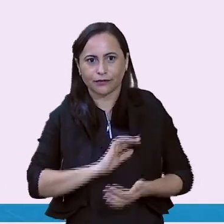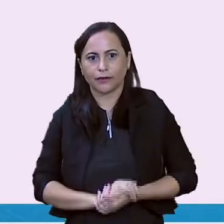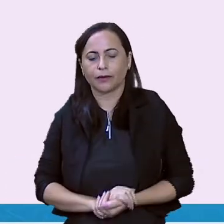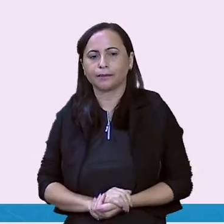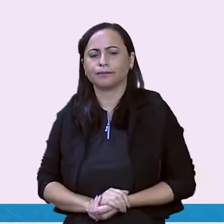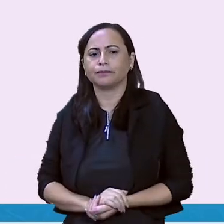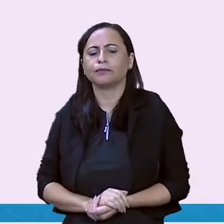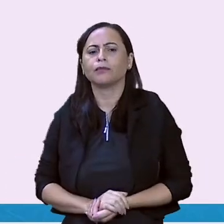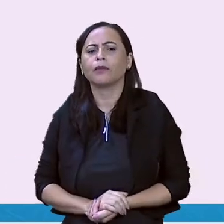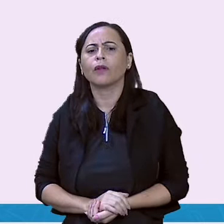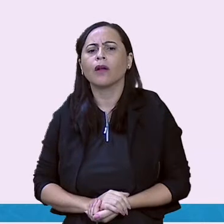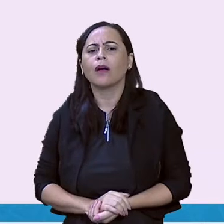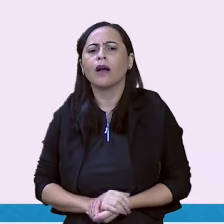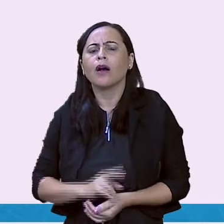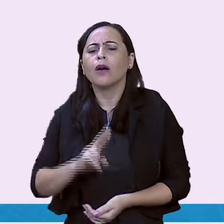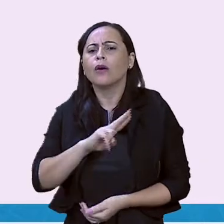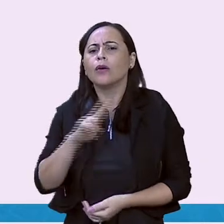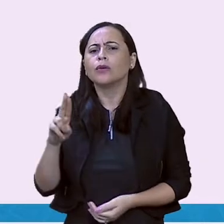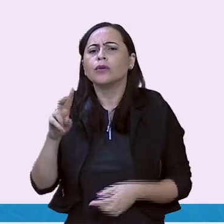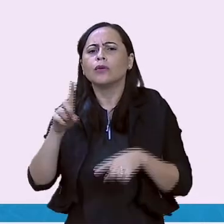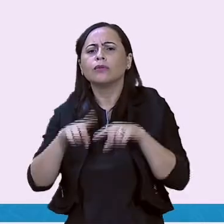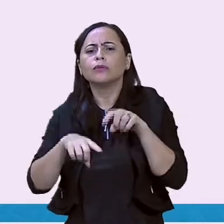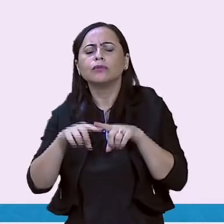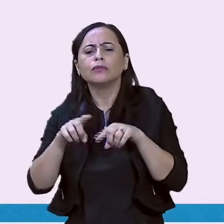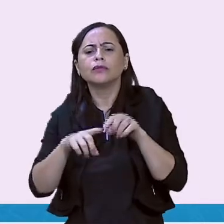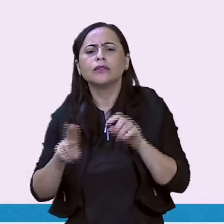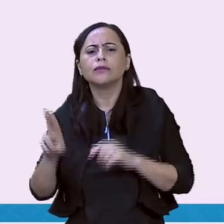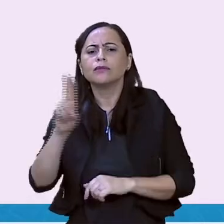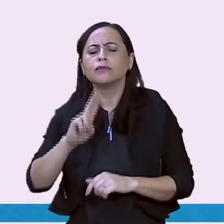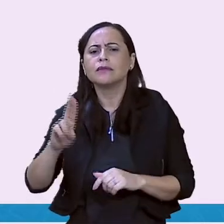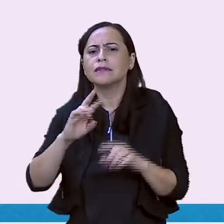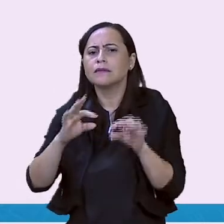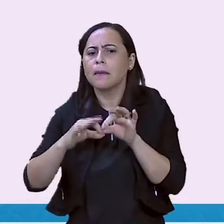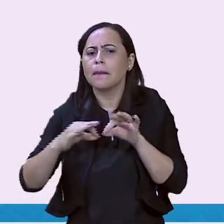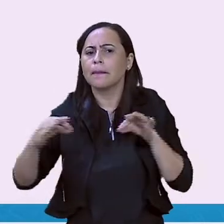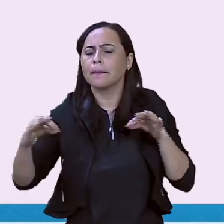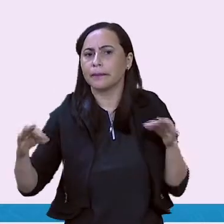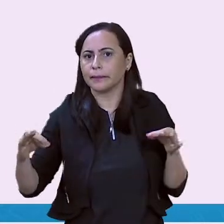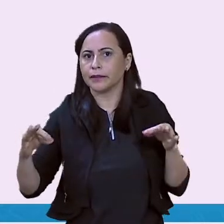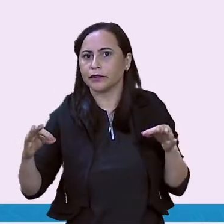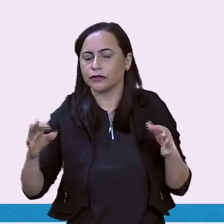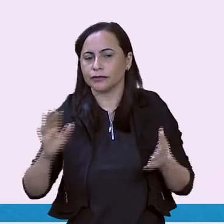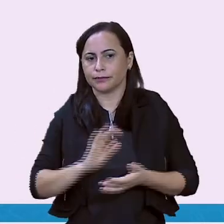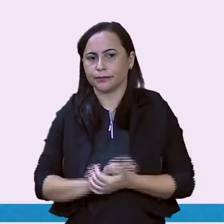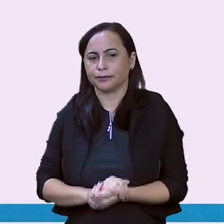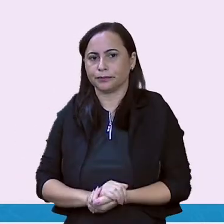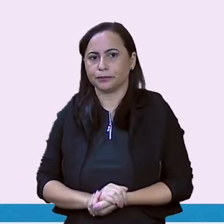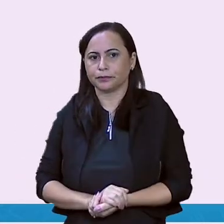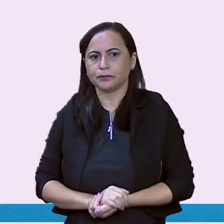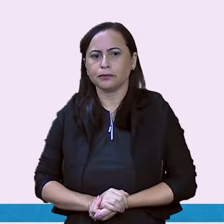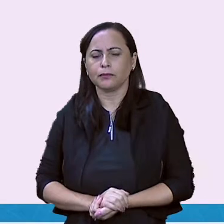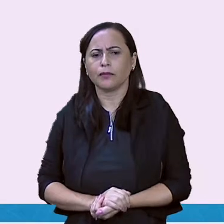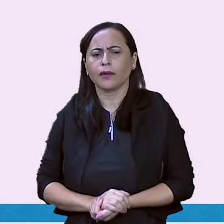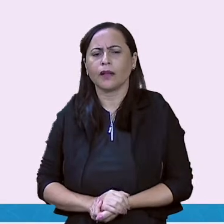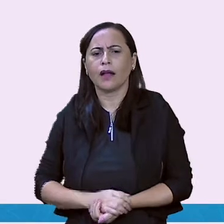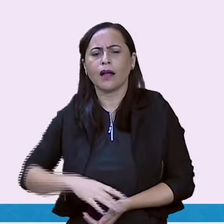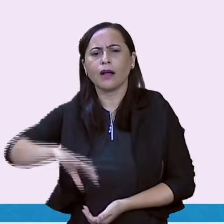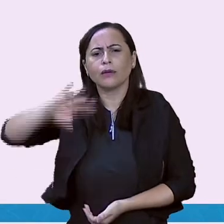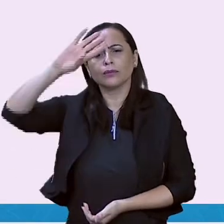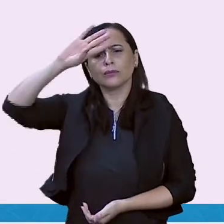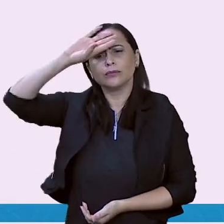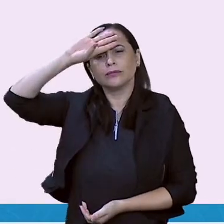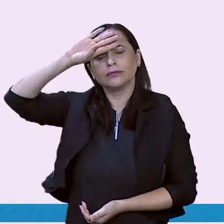do instrumento usado para medir? Então temos algumas perguntas aqui, ó. A temperatura do corpo